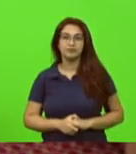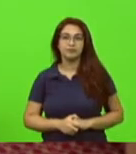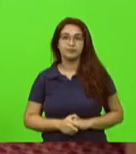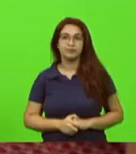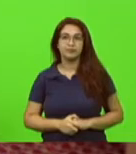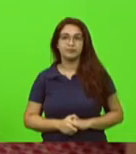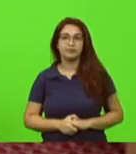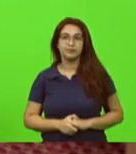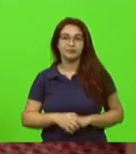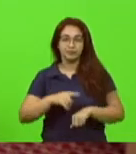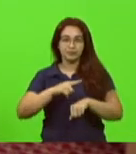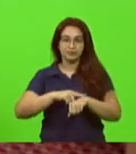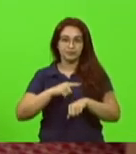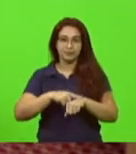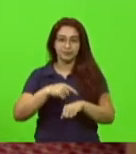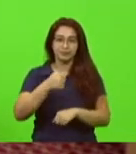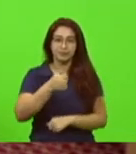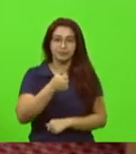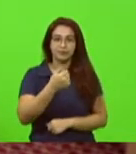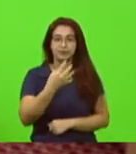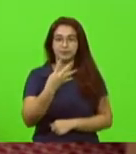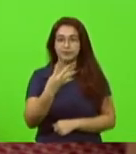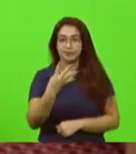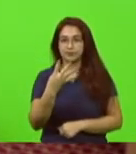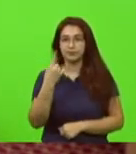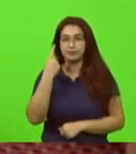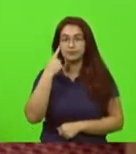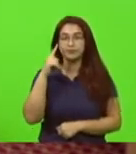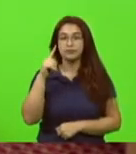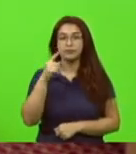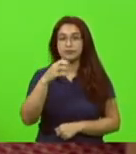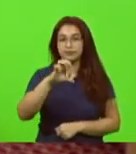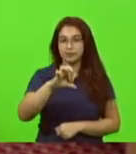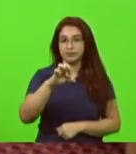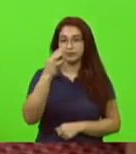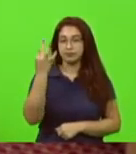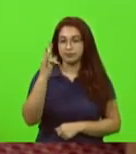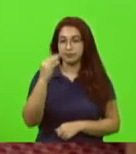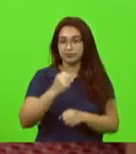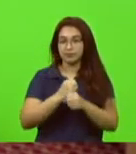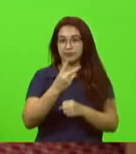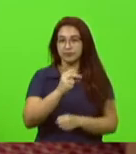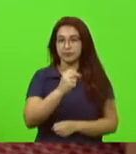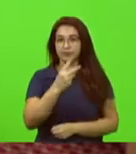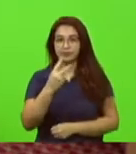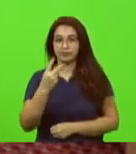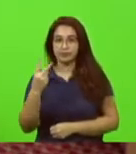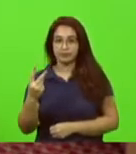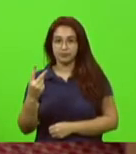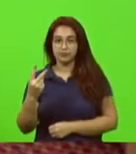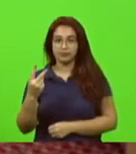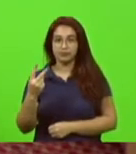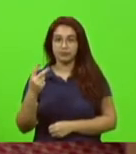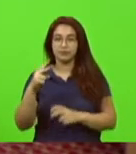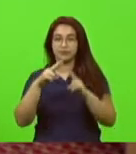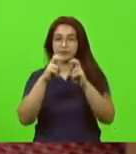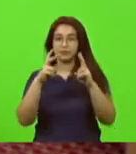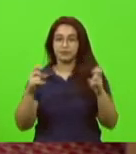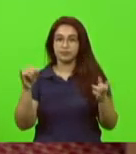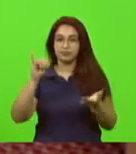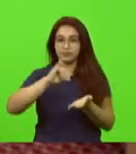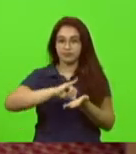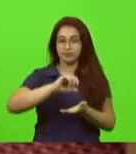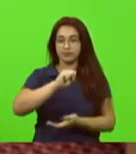Às 14 horas do dia 9 de fevereiro de 2022, nesta cidade de Florianópolis, capital do Estado de Santa Catarina,